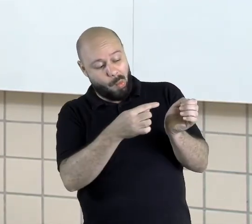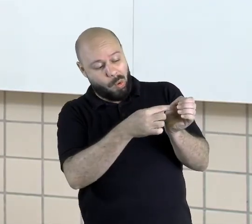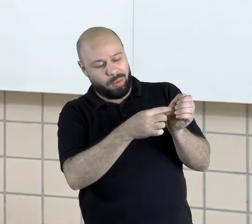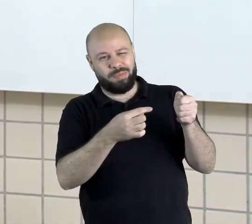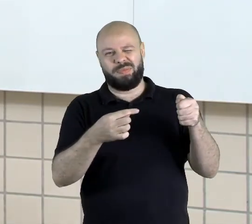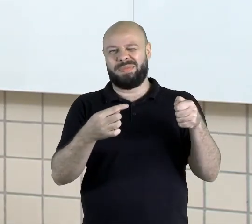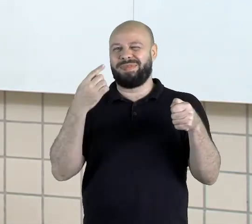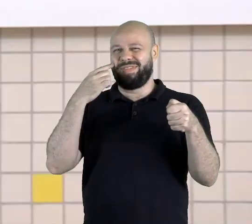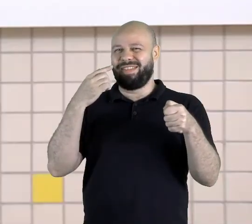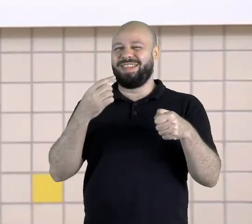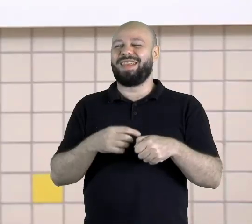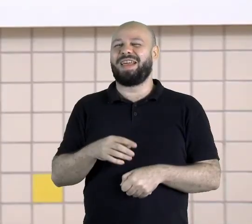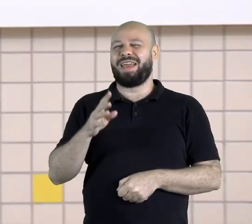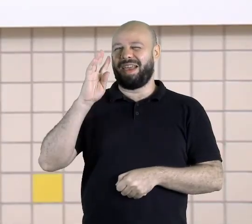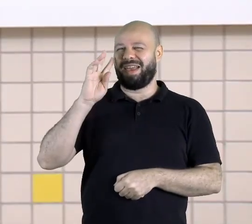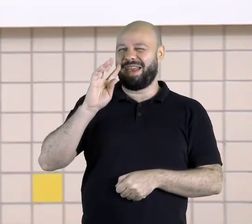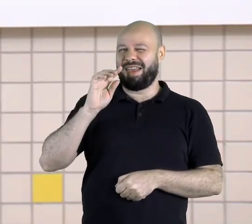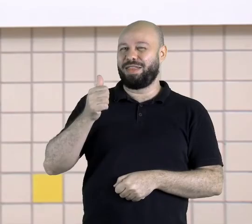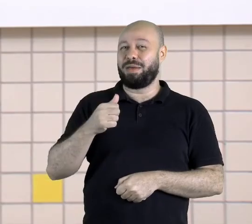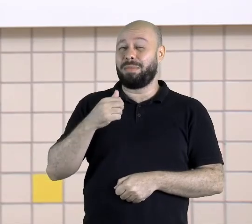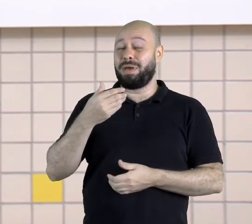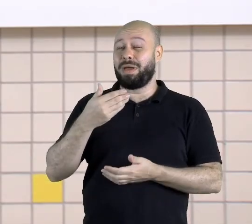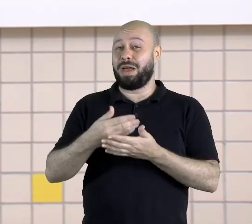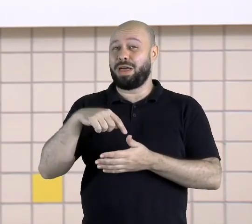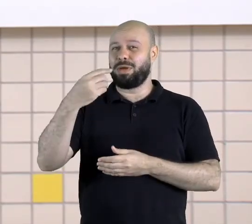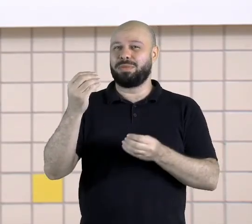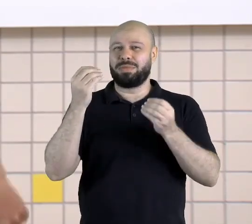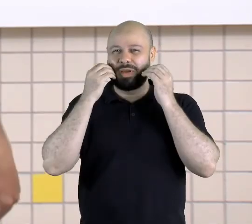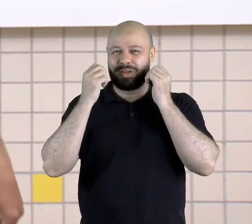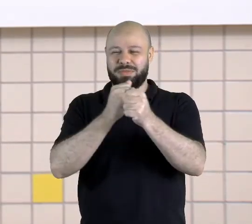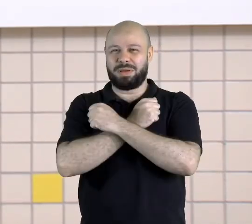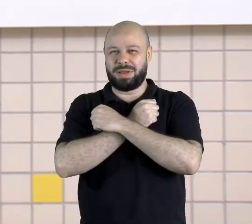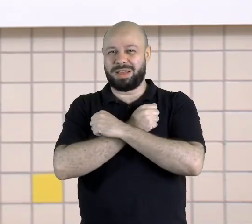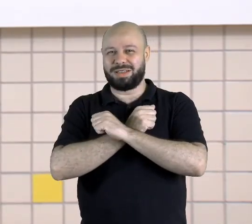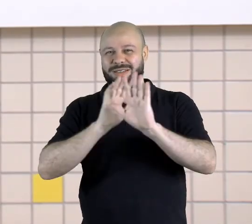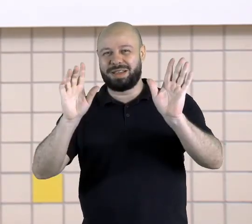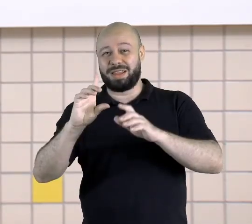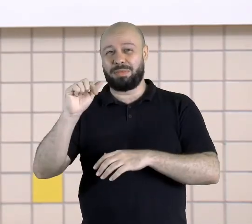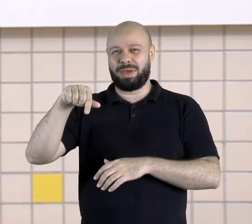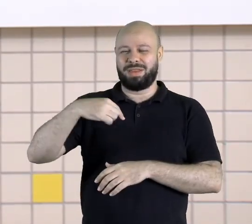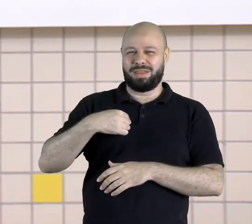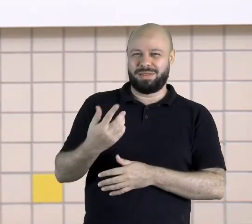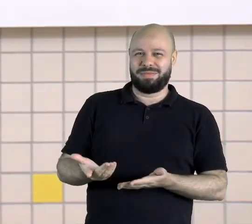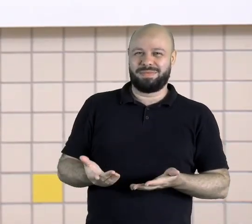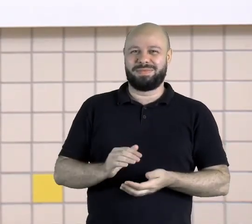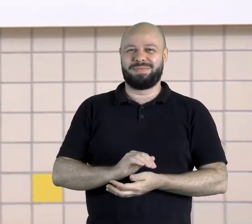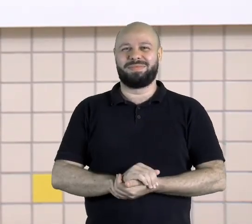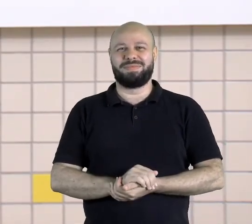Curtiu? Até a nossa próxima aula. Beijo e um abraço virtual do Tio DP. Tchum.